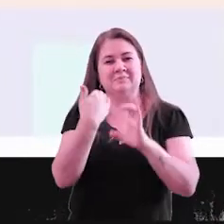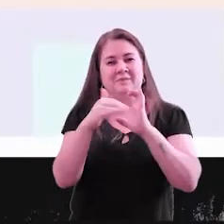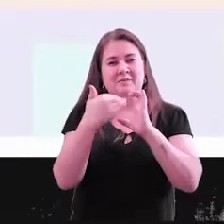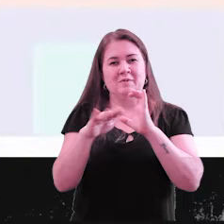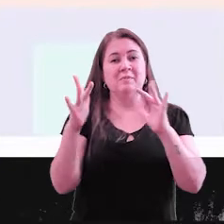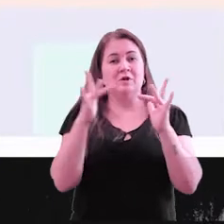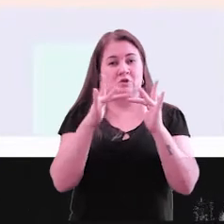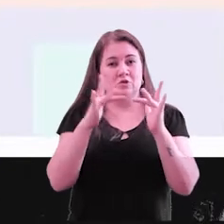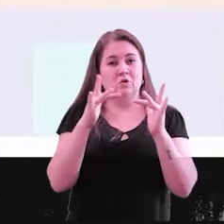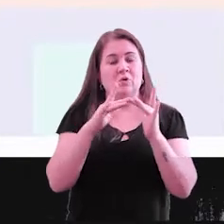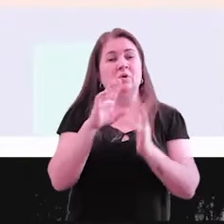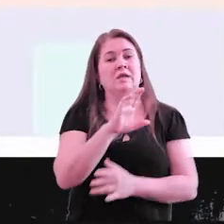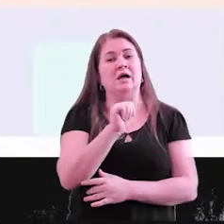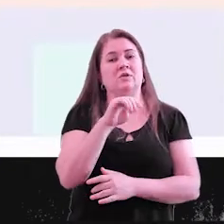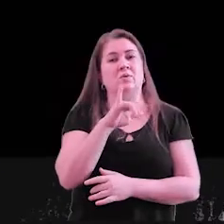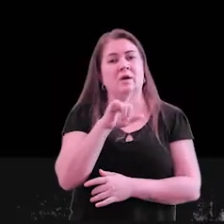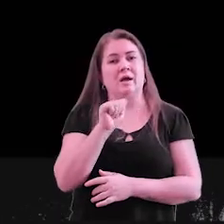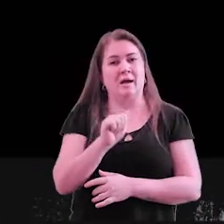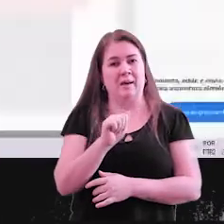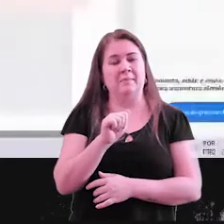camilasilveira@ufpr.br. Obrigada.